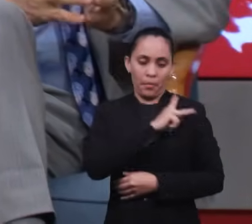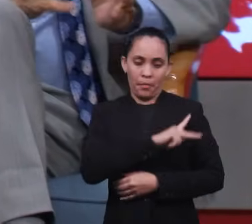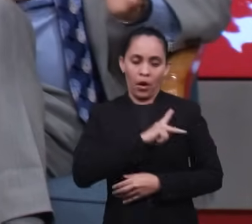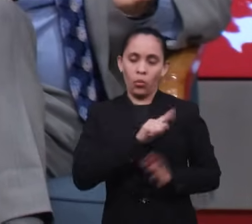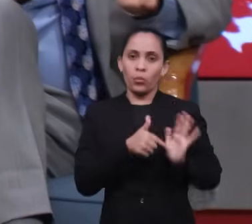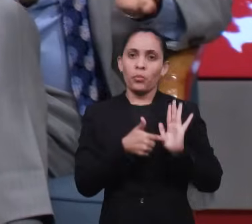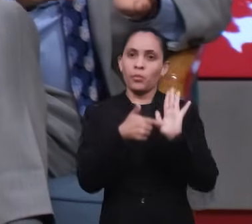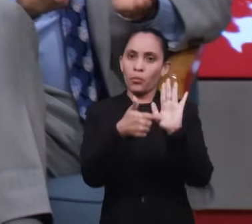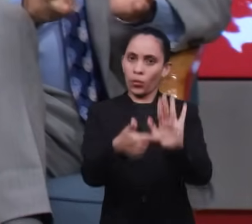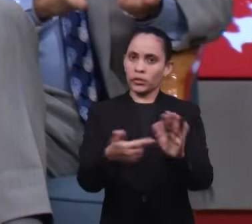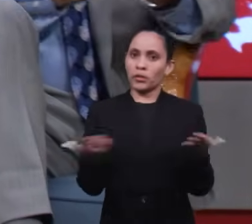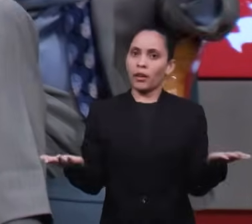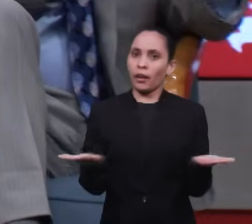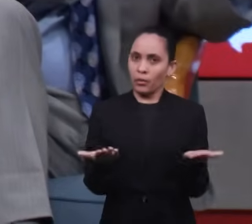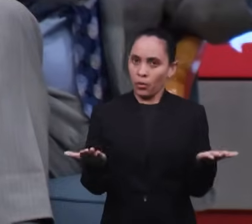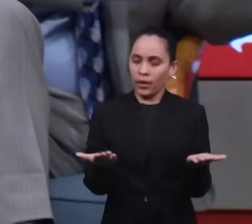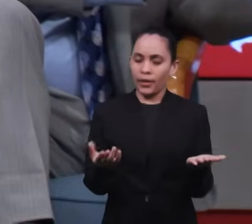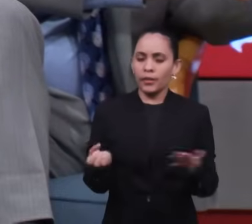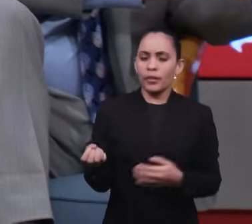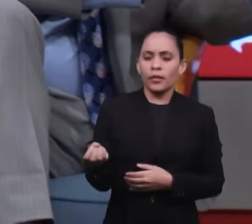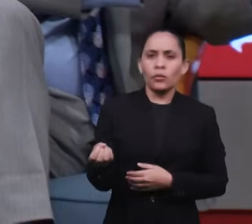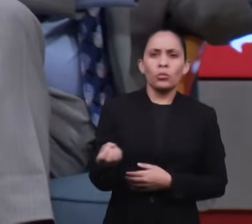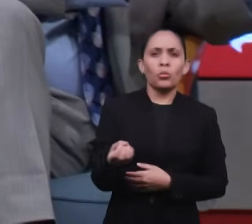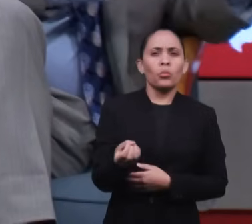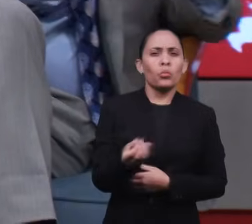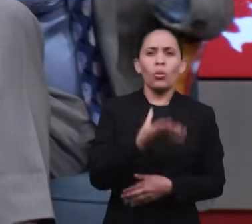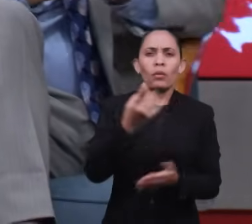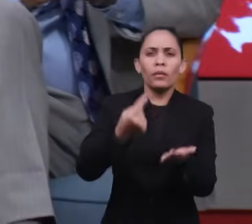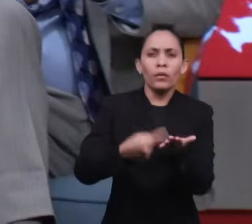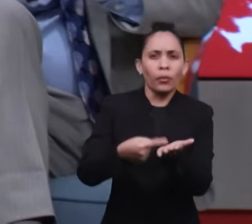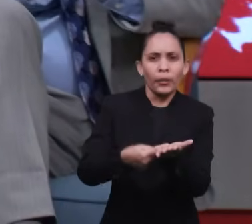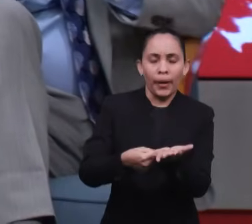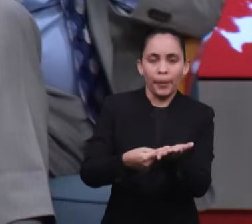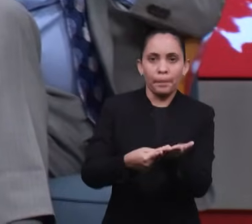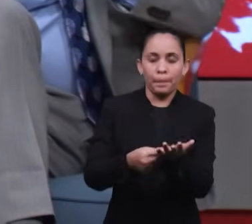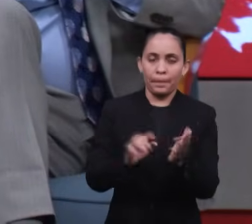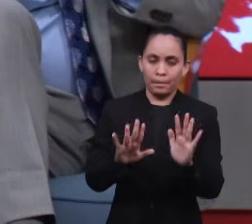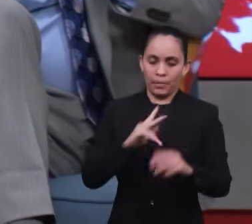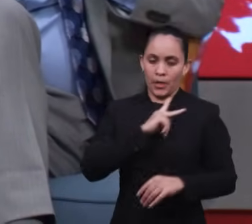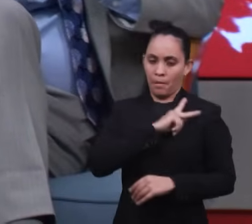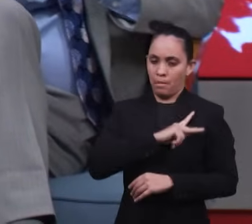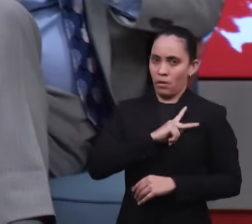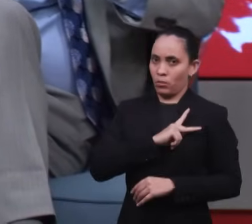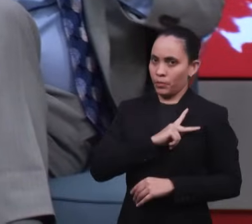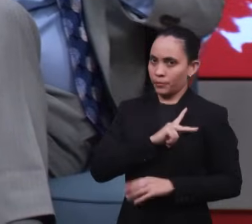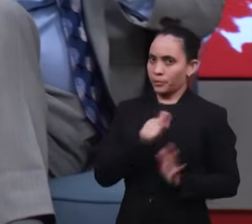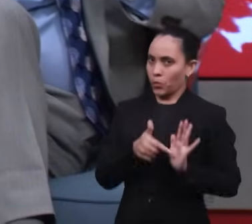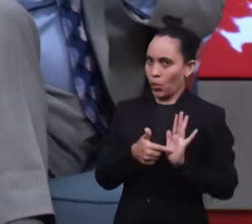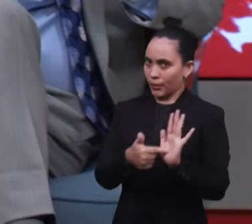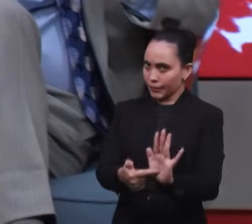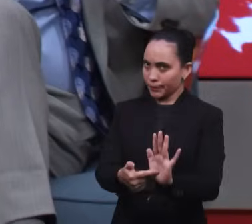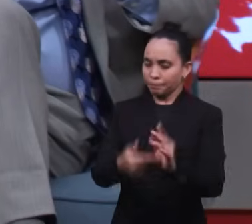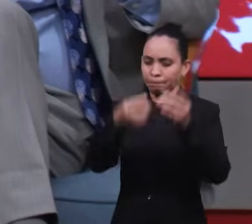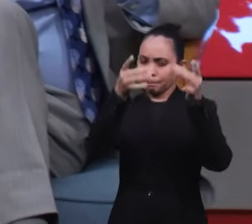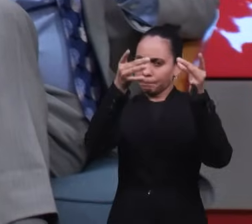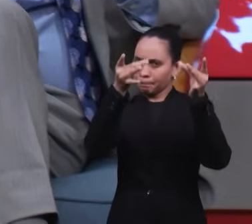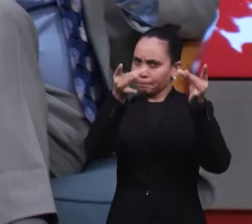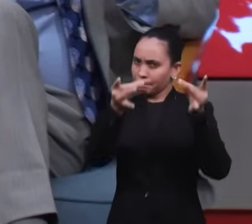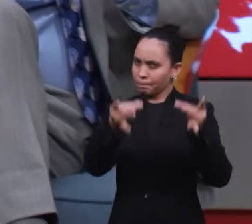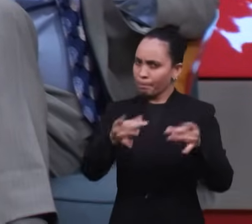pacto. Então, Paulo faz menção desse novo pacto. Só que aí Paulo faz